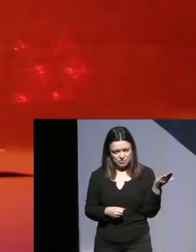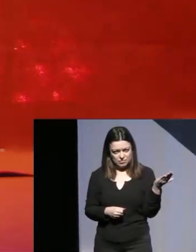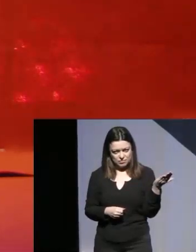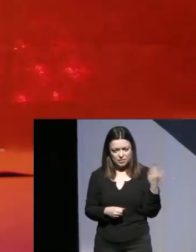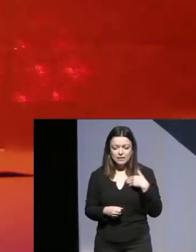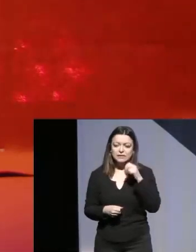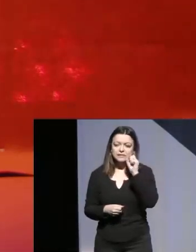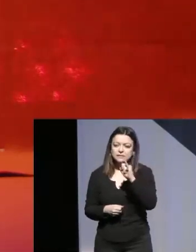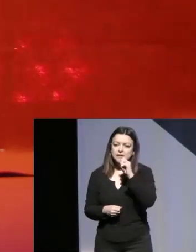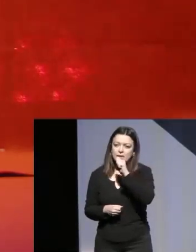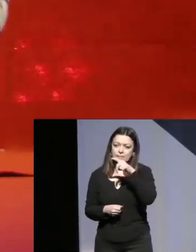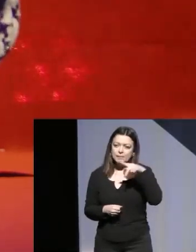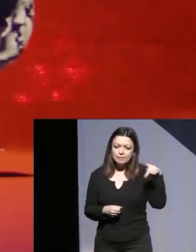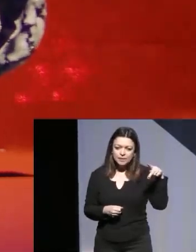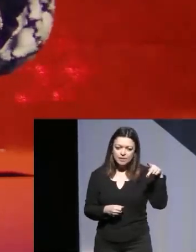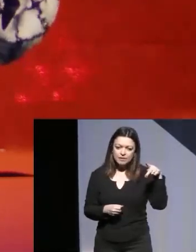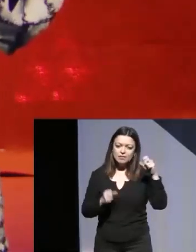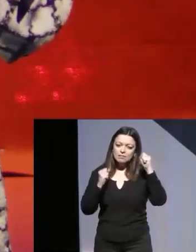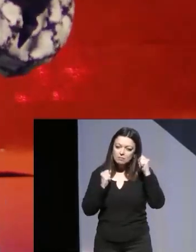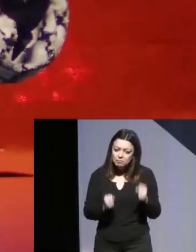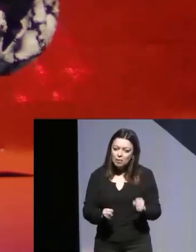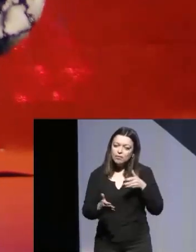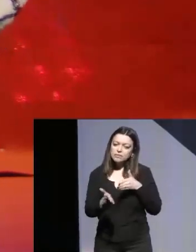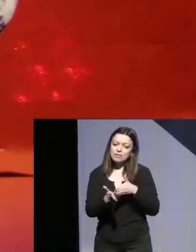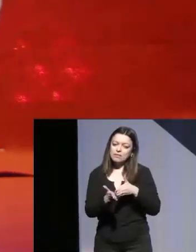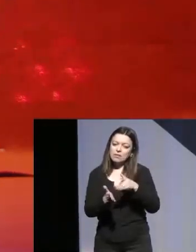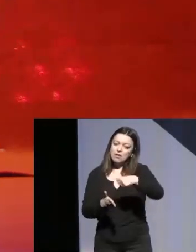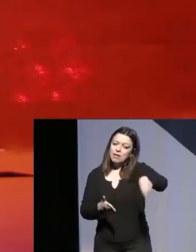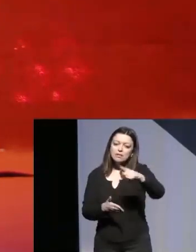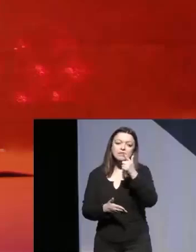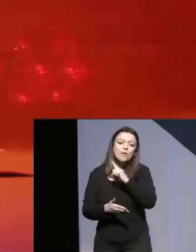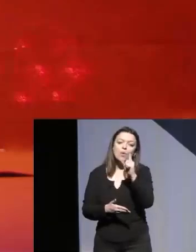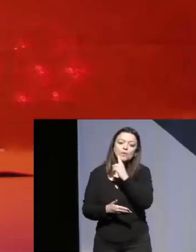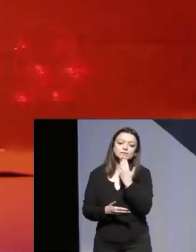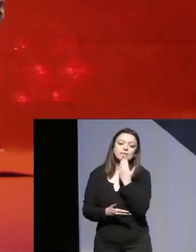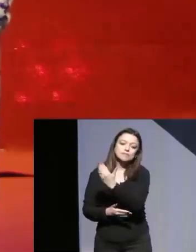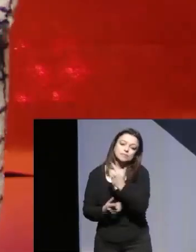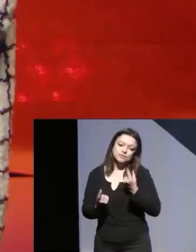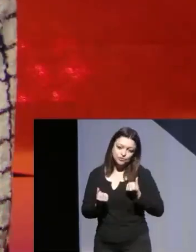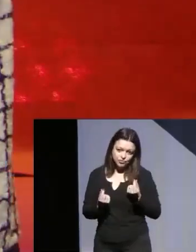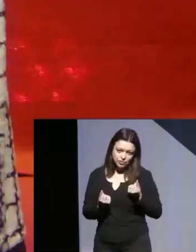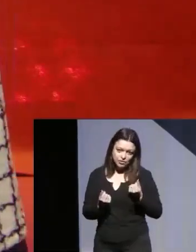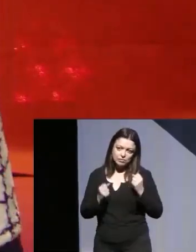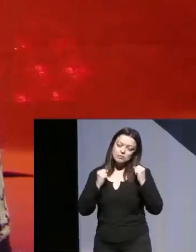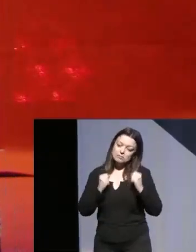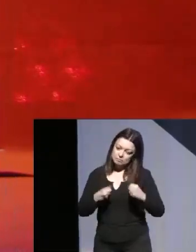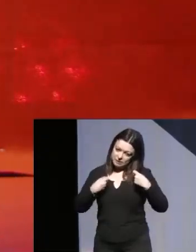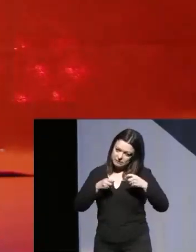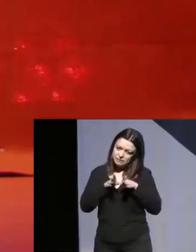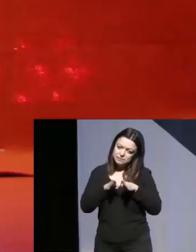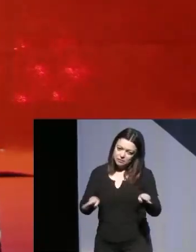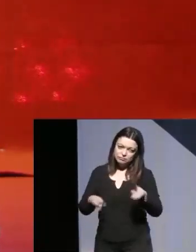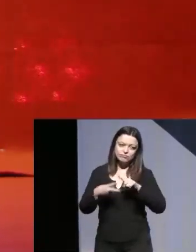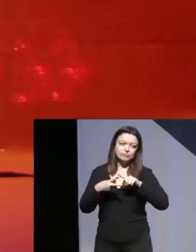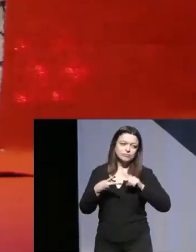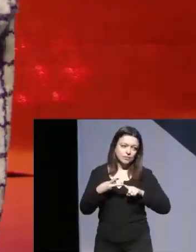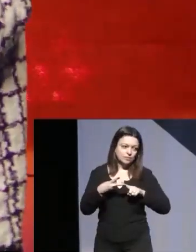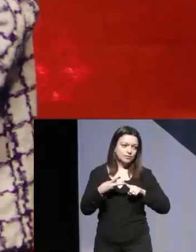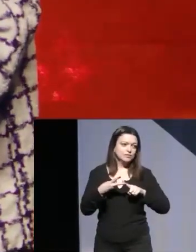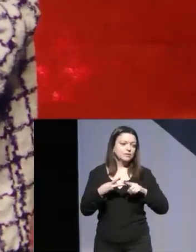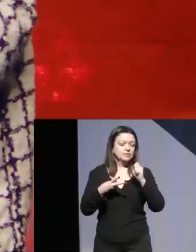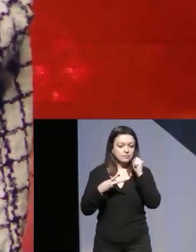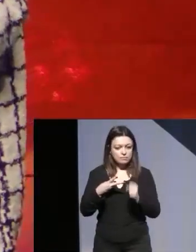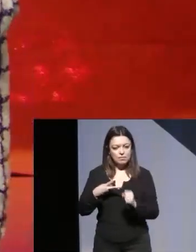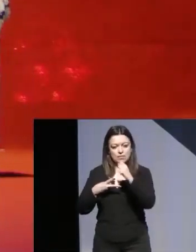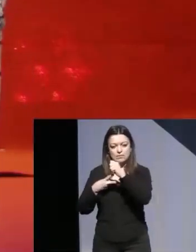Se for aplicativo, pode limitar o direito à restituição. Então, a ser pensado, pode ser as